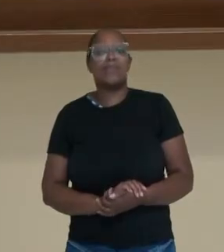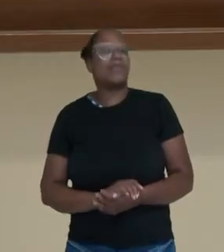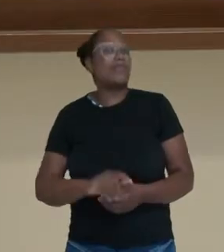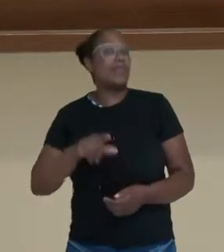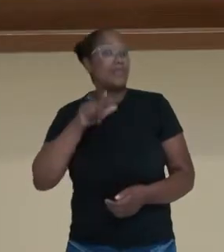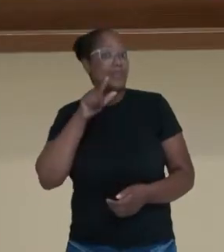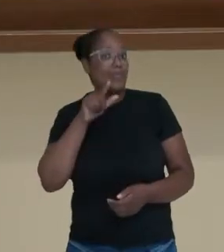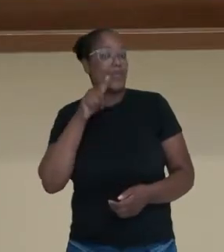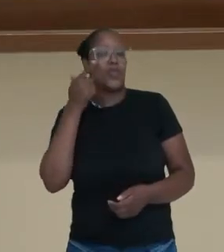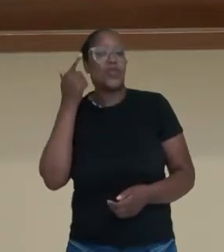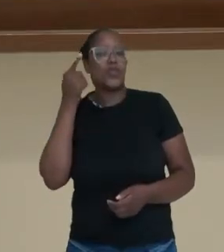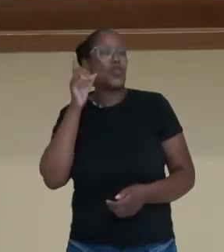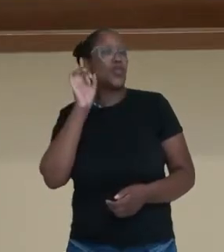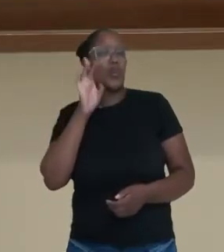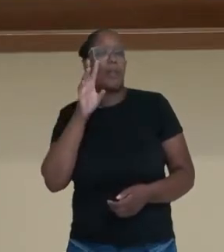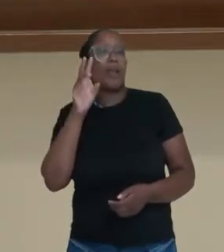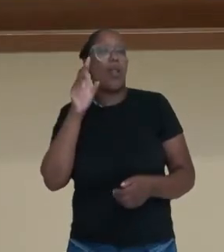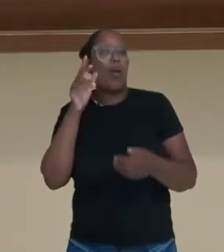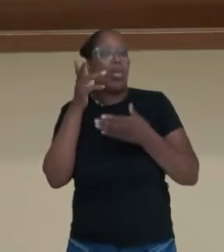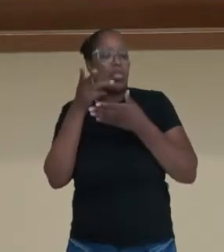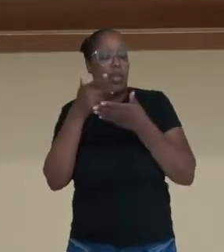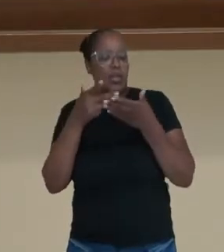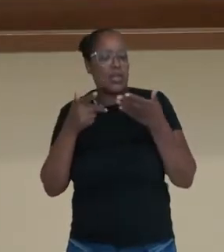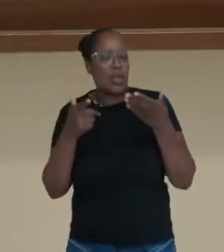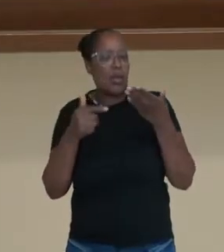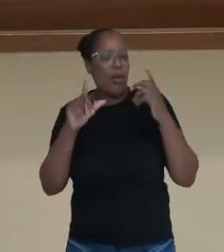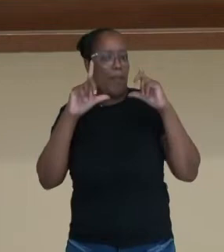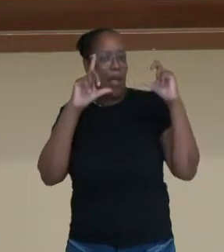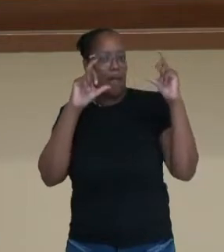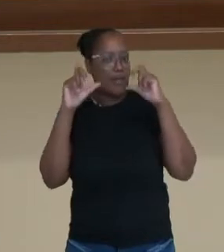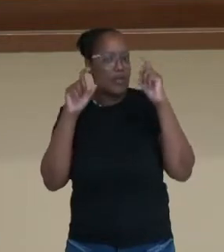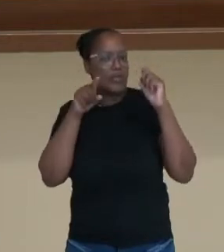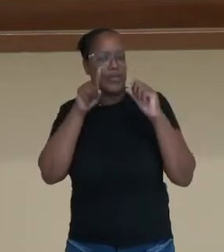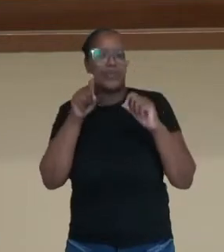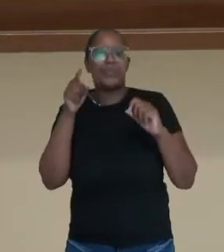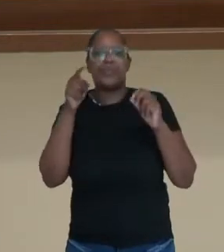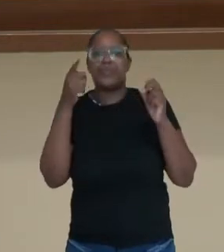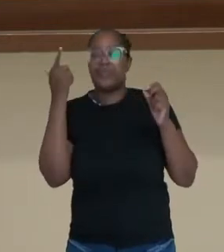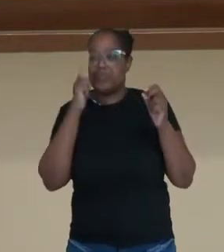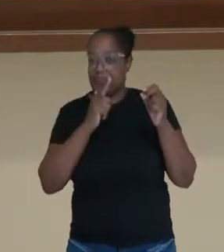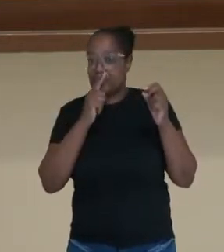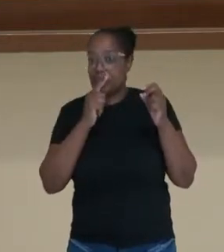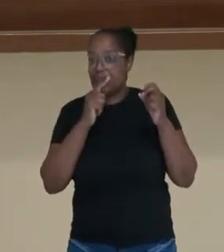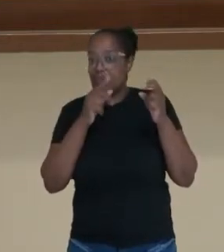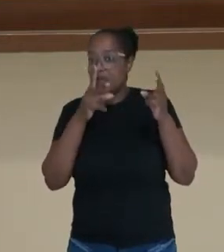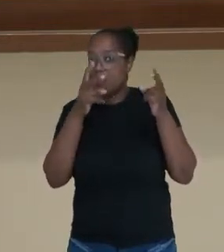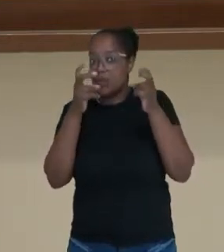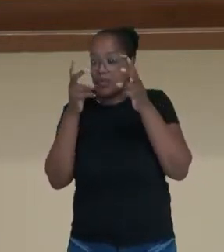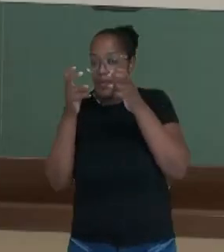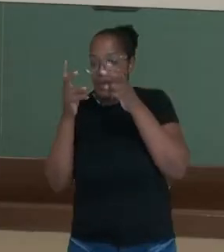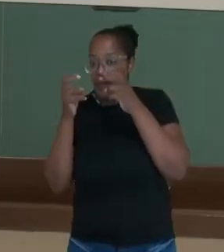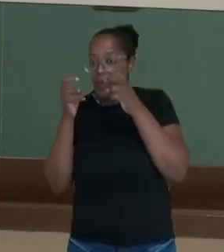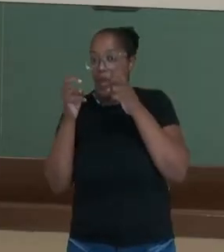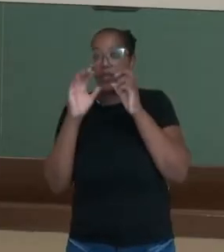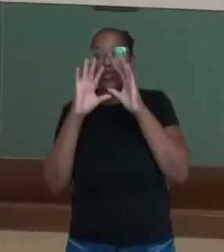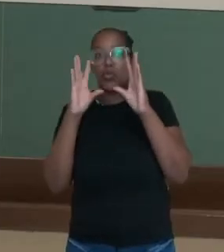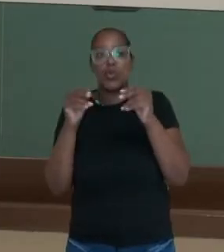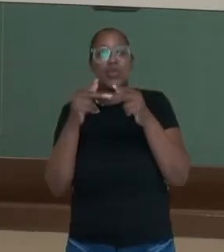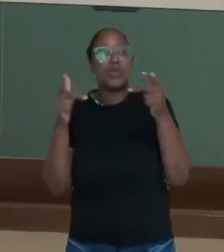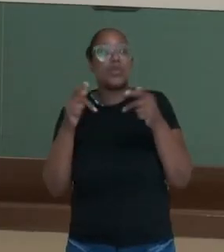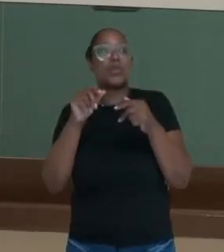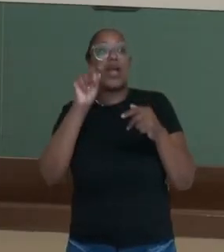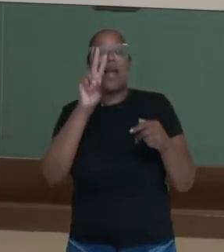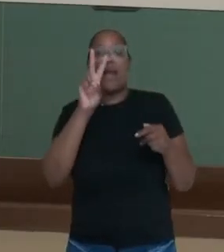E aí, só pelo desenho ali, né, pela imagem, você conseguiu identificar quais são as partes do berimbau? Vamos ver se você acertou. São a